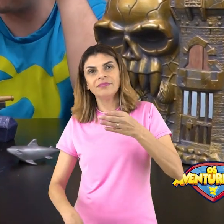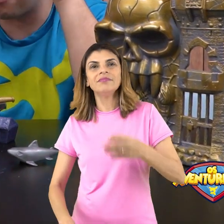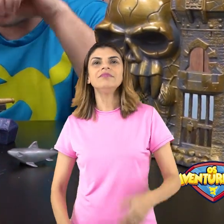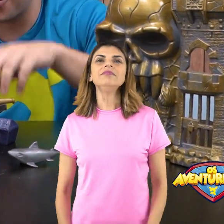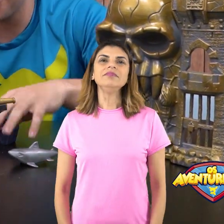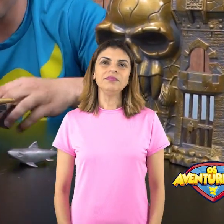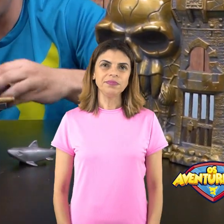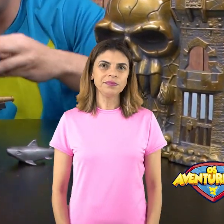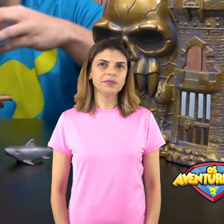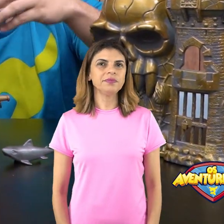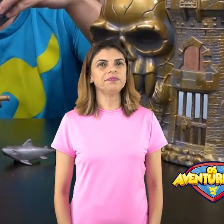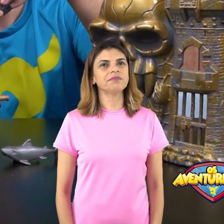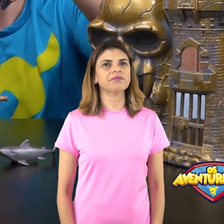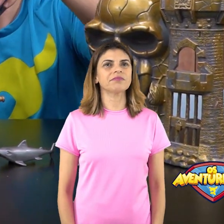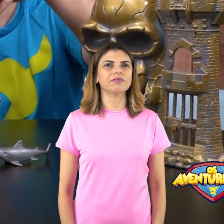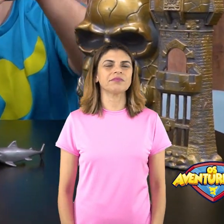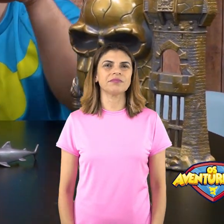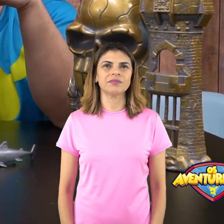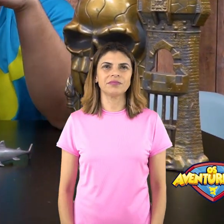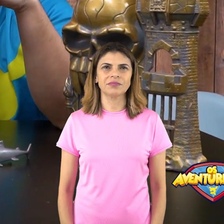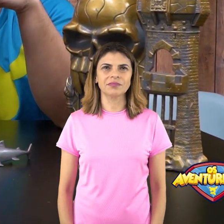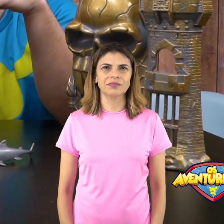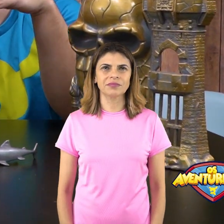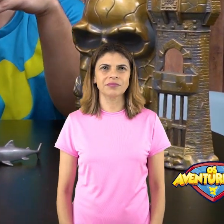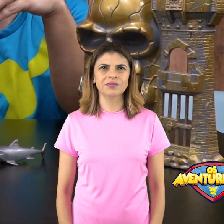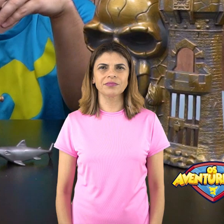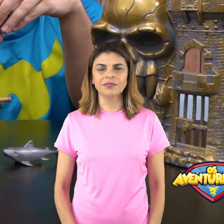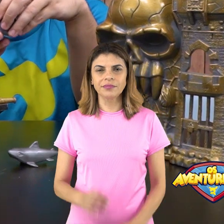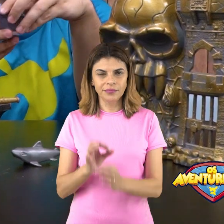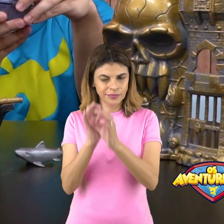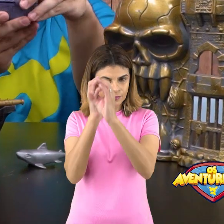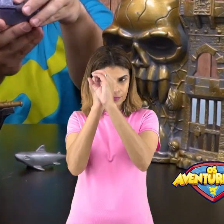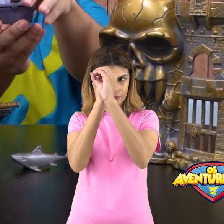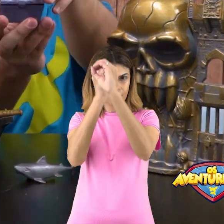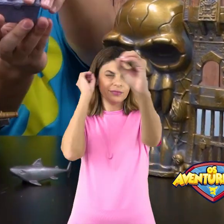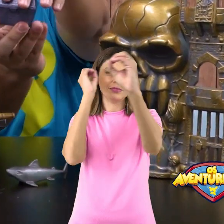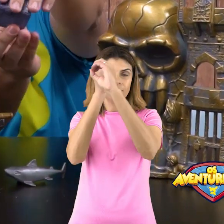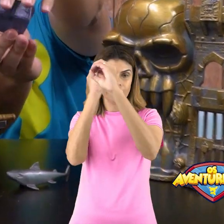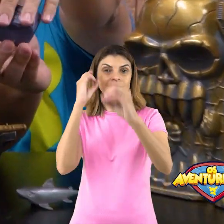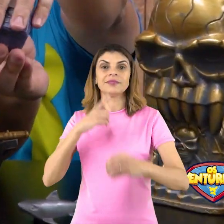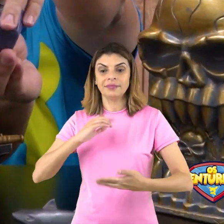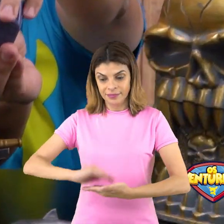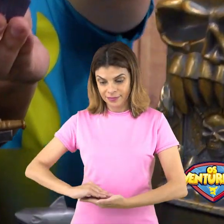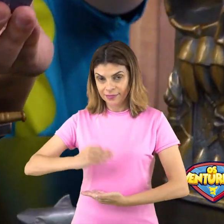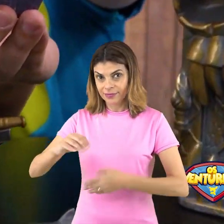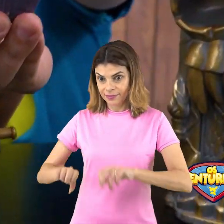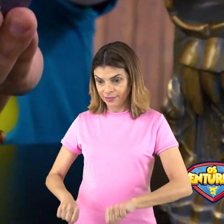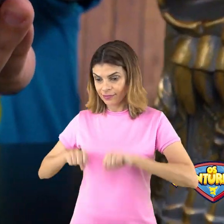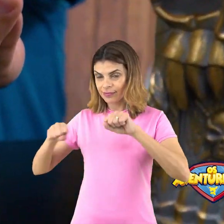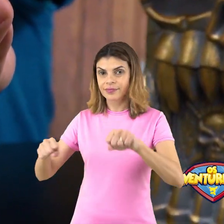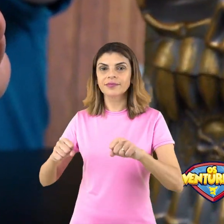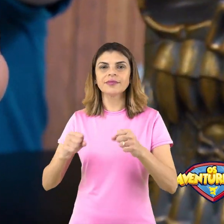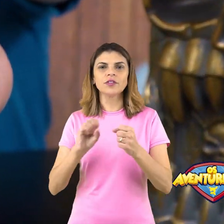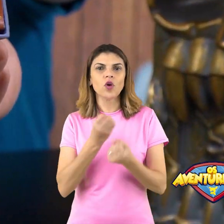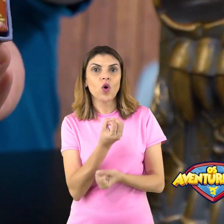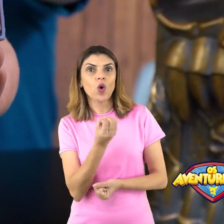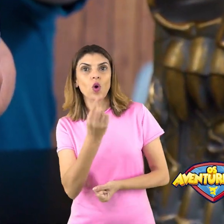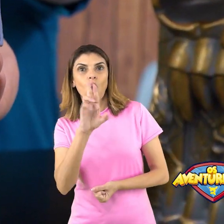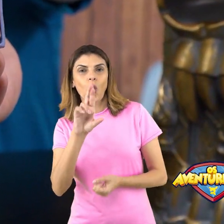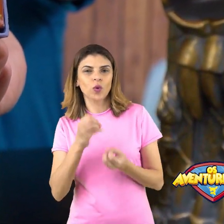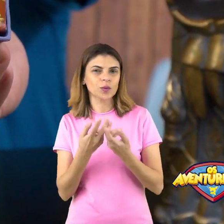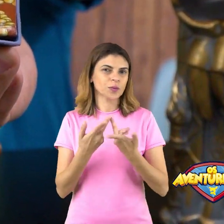ancora o barco. Tem como é que é o nome disso aqui? É... telescópio. Isso. Tem um baú de tesouro, olha aqui. O que será que tem